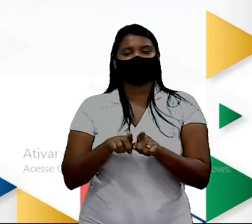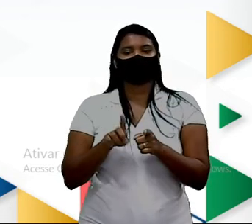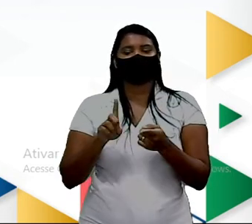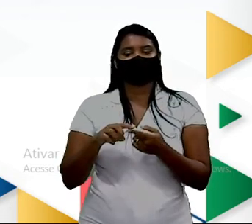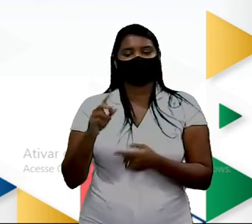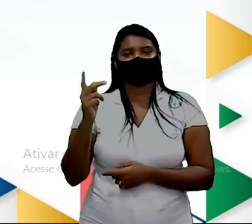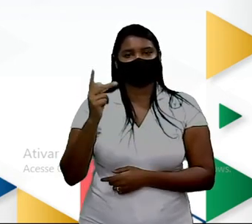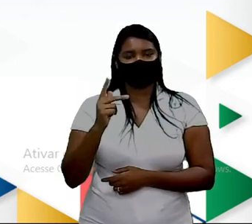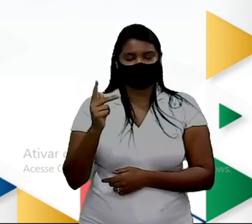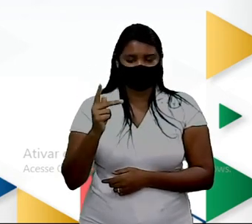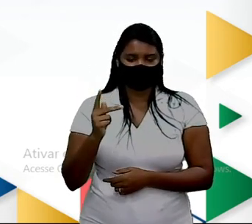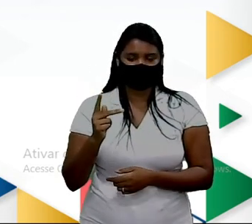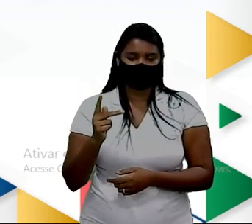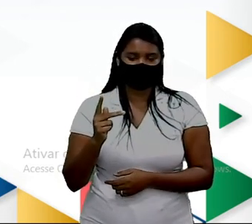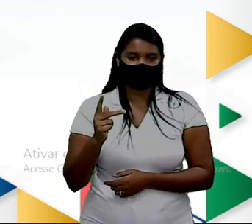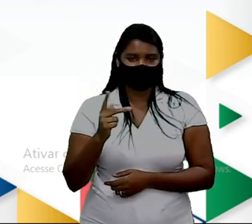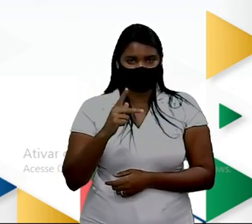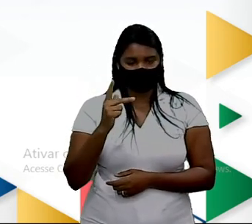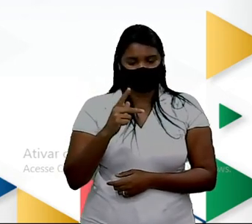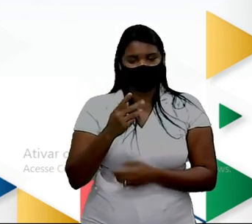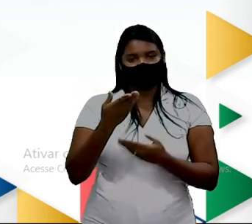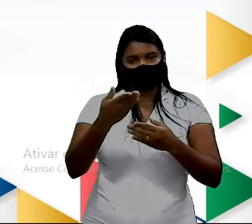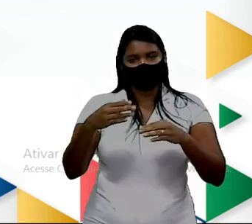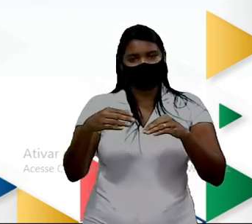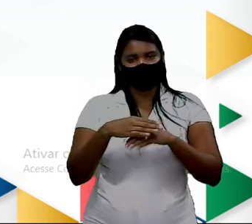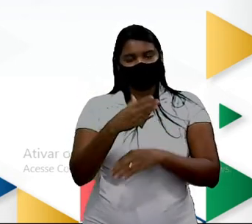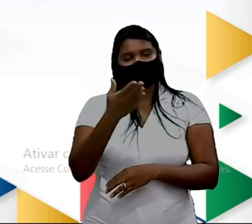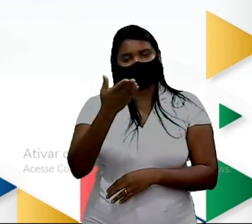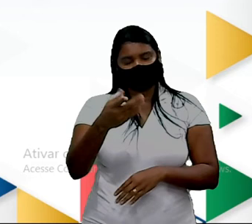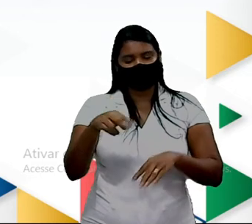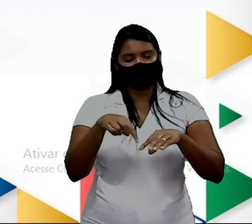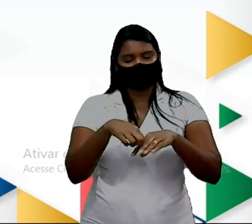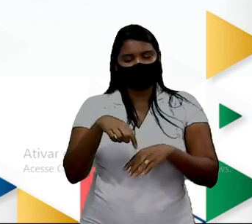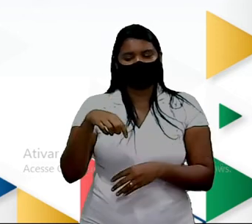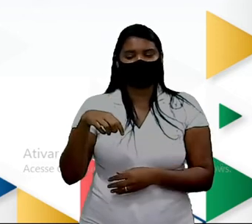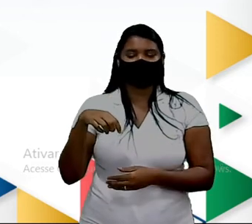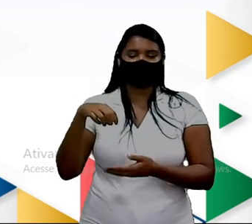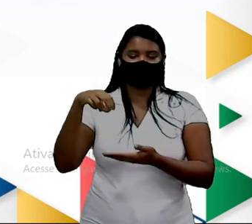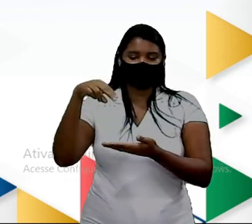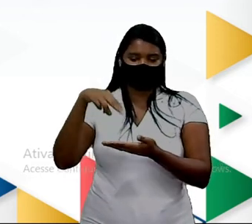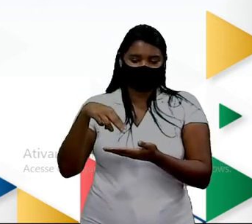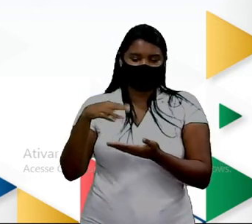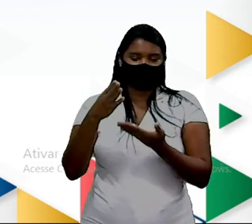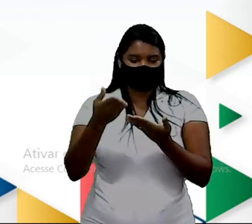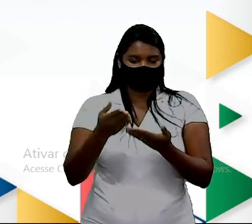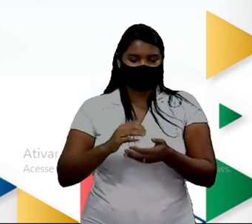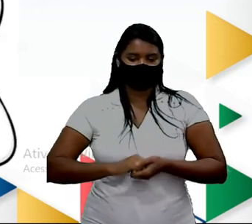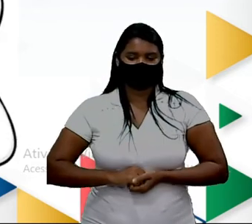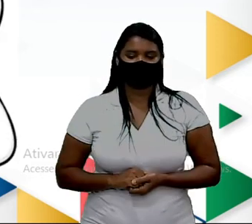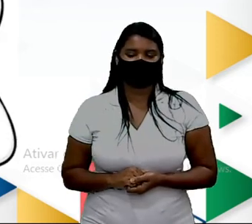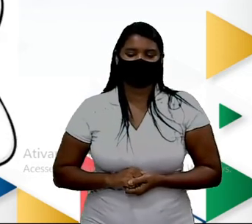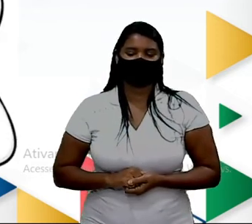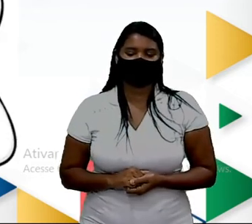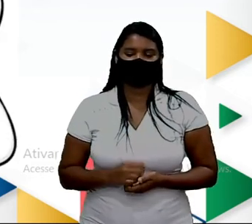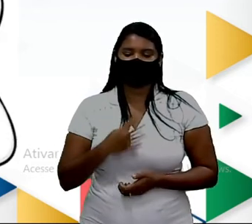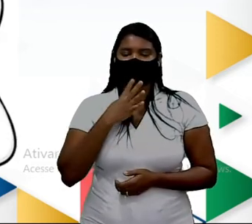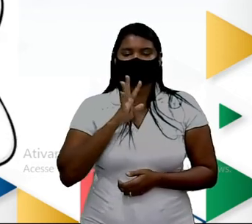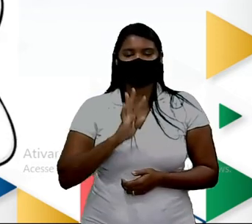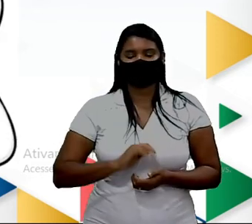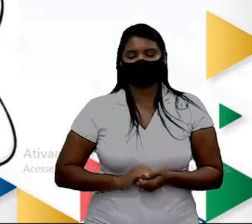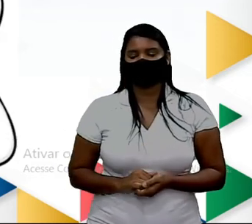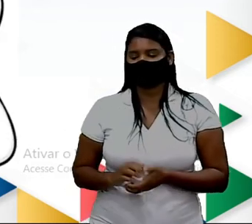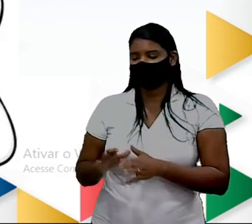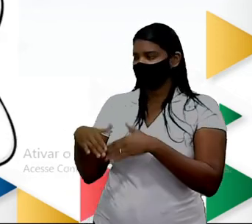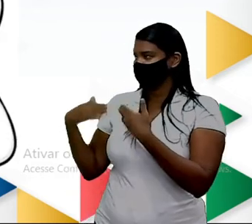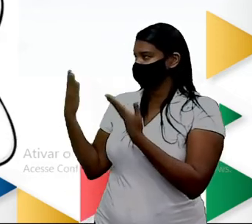P, que representa o comprimento do seu pé, e o N, que representa o número do teu calçado. Ó, valores desconhecidos. Vamos pegar